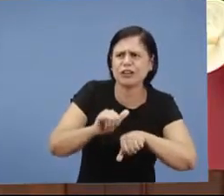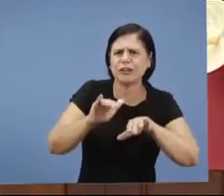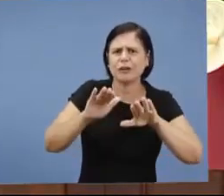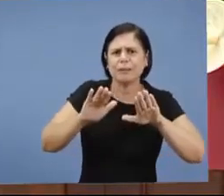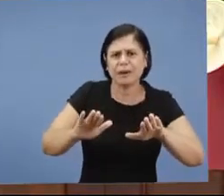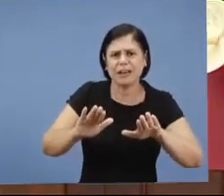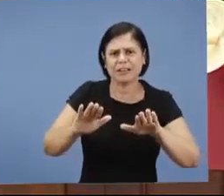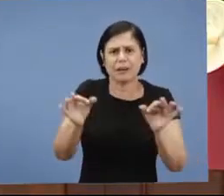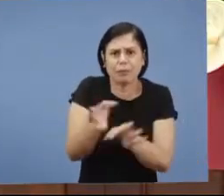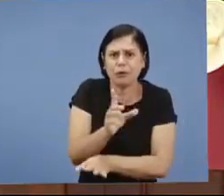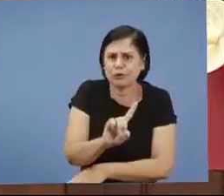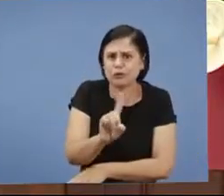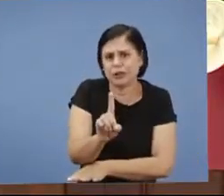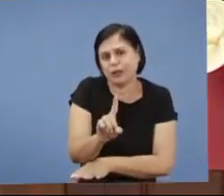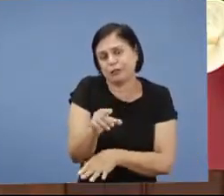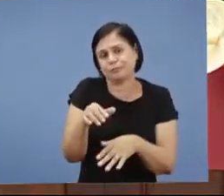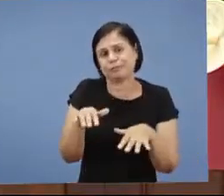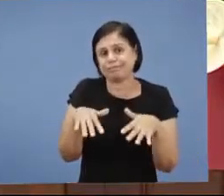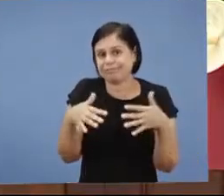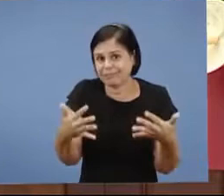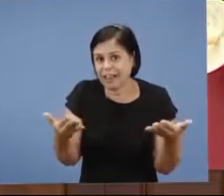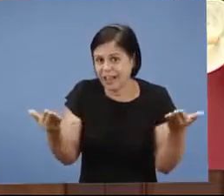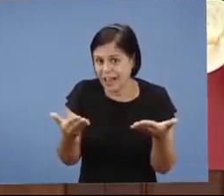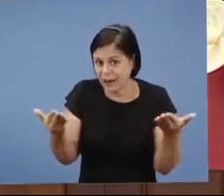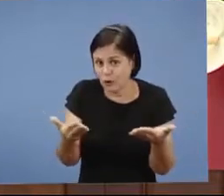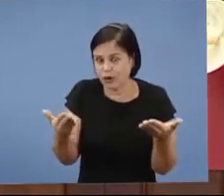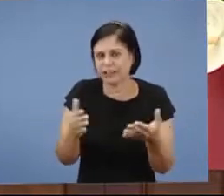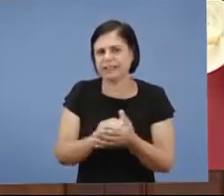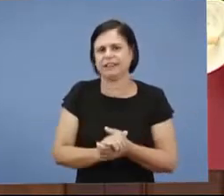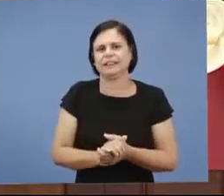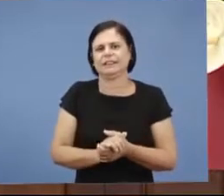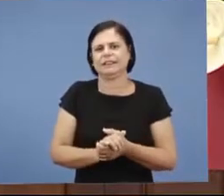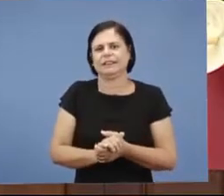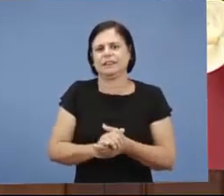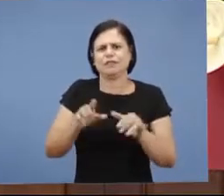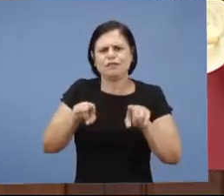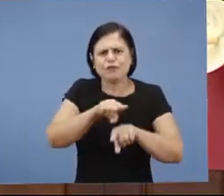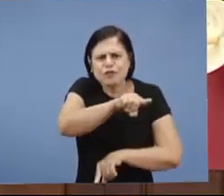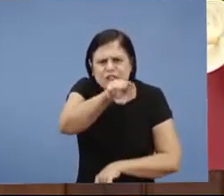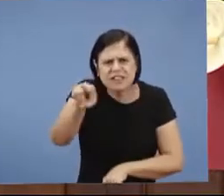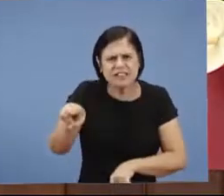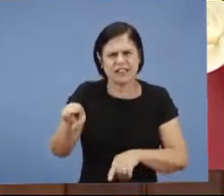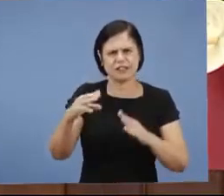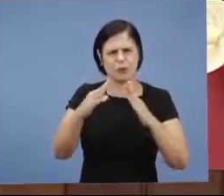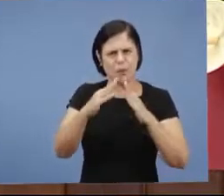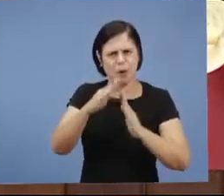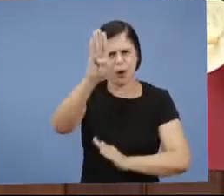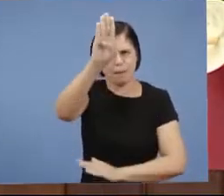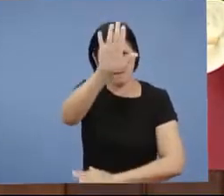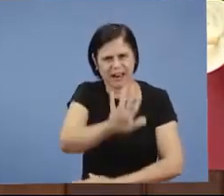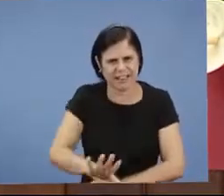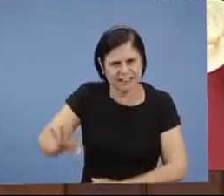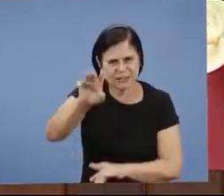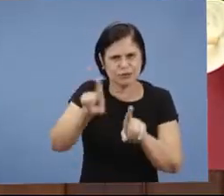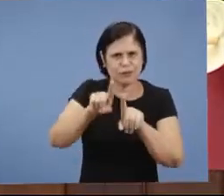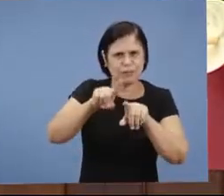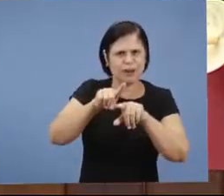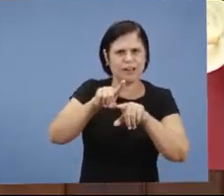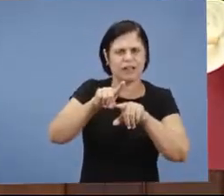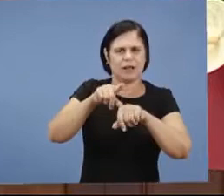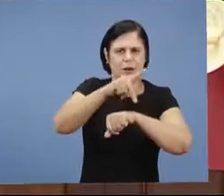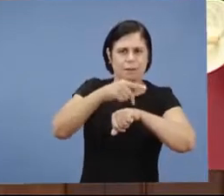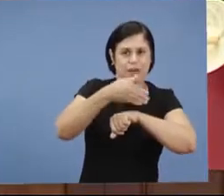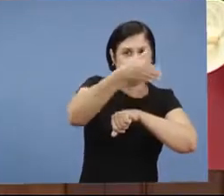prontas, estão prontas, então, agora nós vamos passar para os irmãos do Brasil e do exterior, os eventos, esse